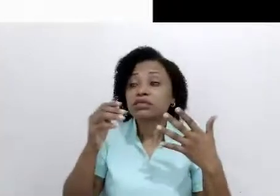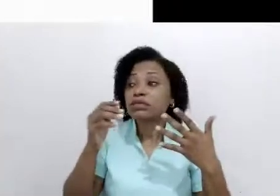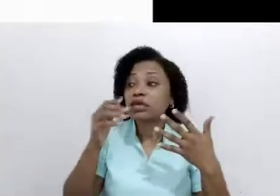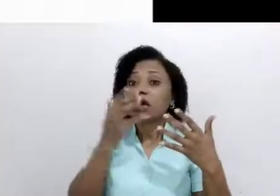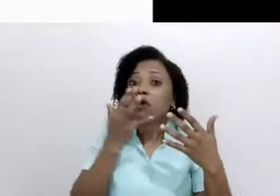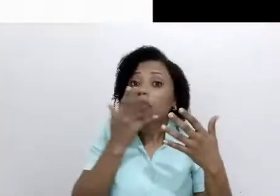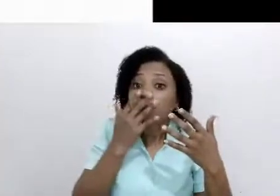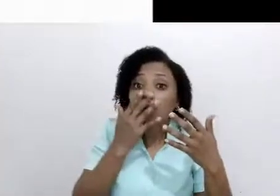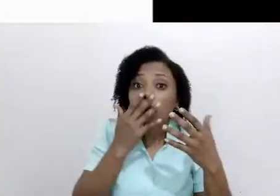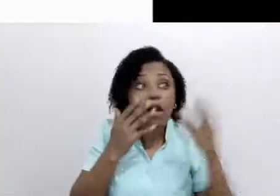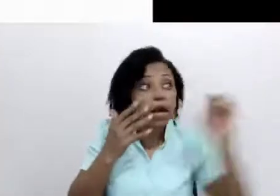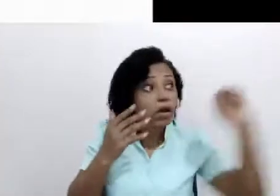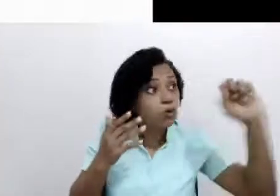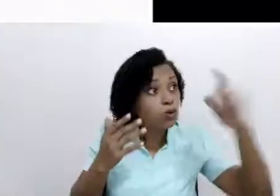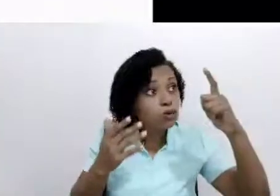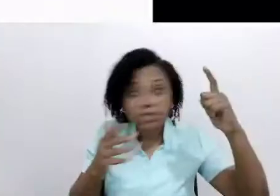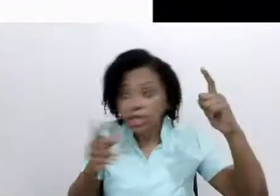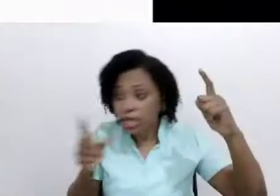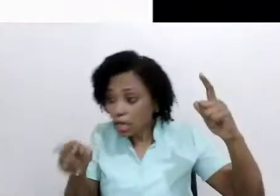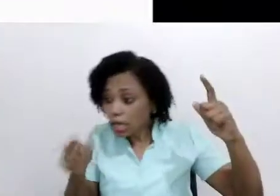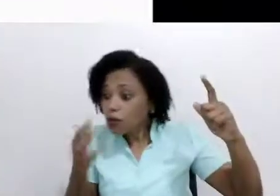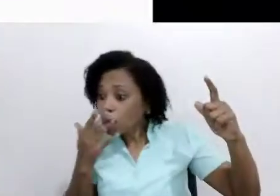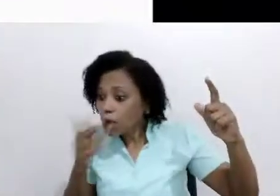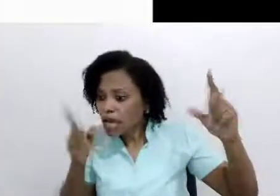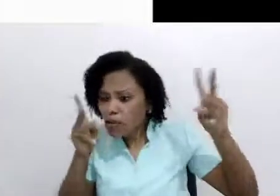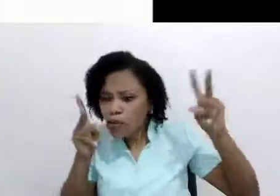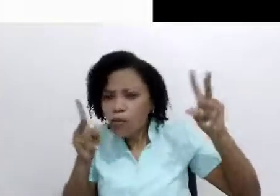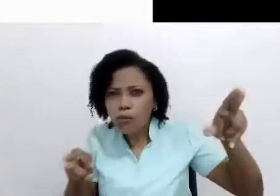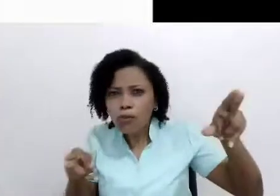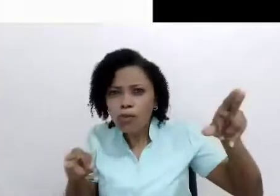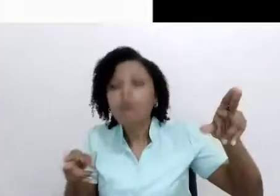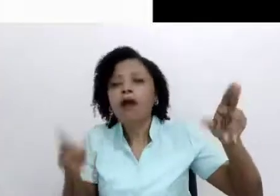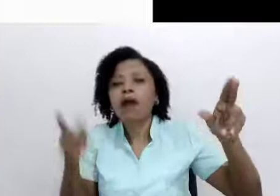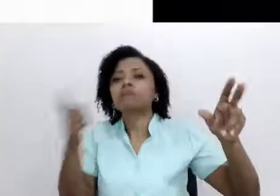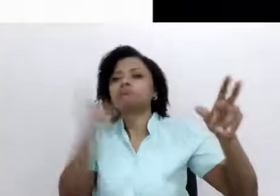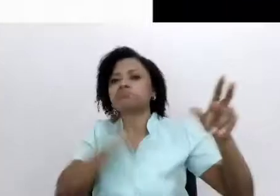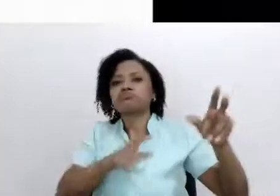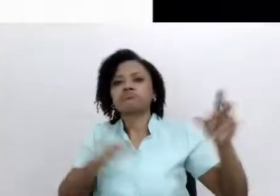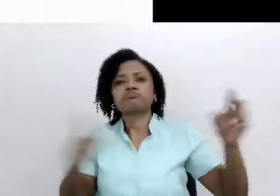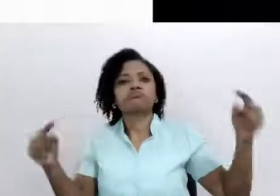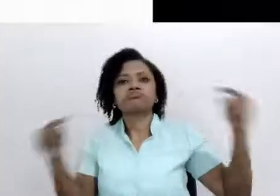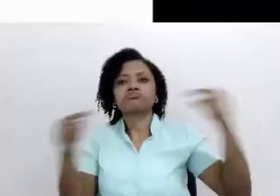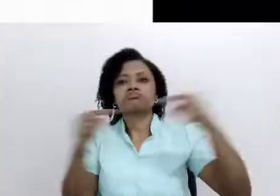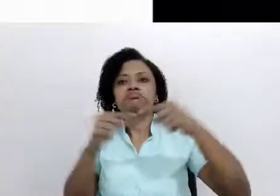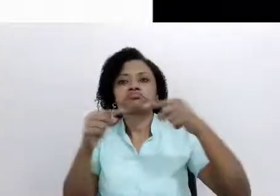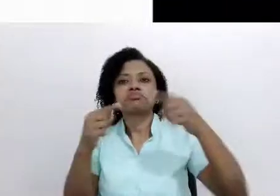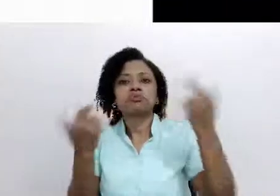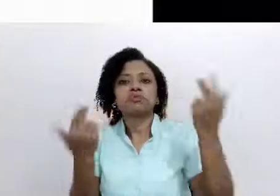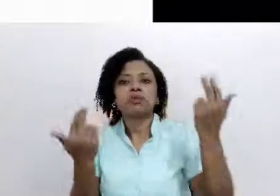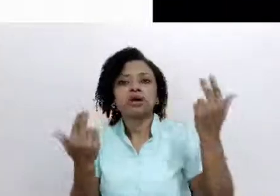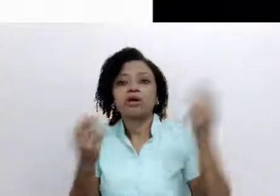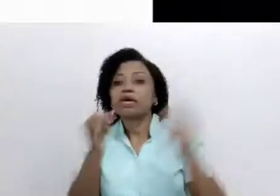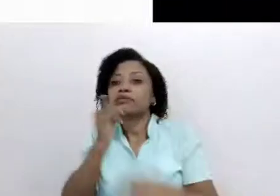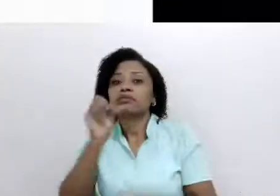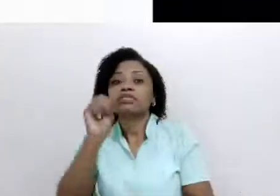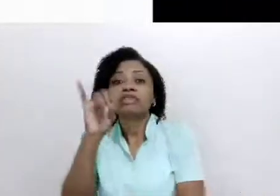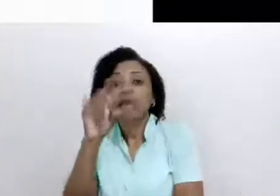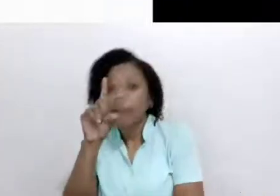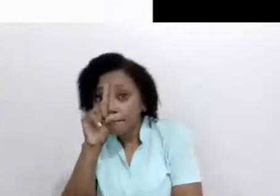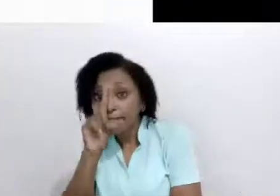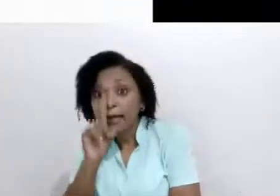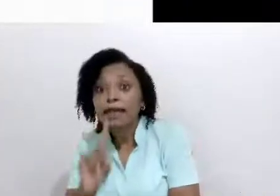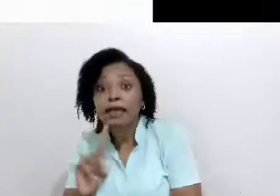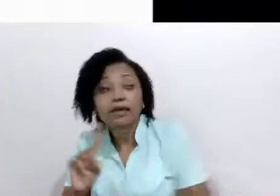se o corpo for da mesma cor da luz, ele vai aparecer da cor que ele realmente é. Por exemplo, se o corpo for